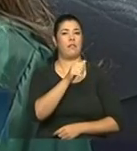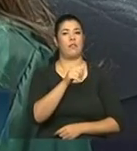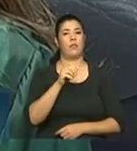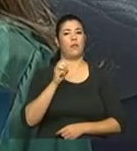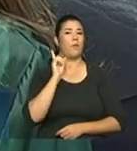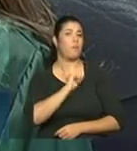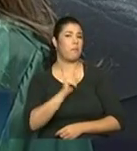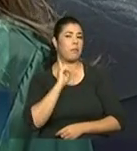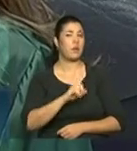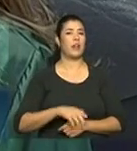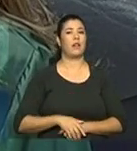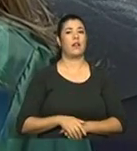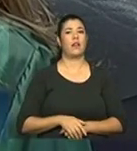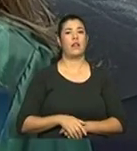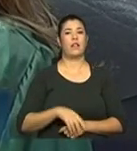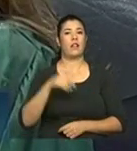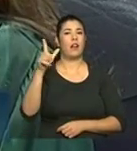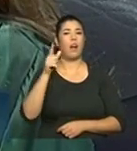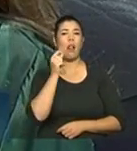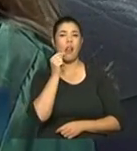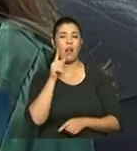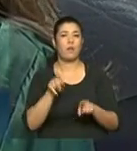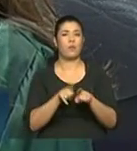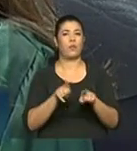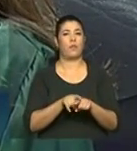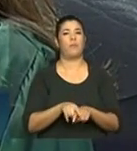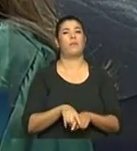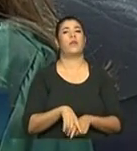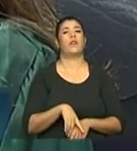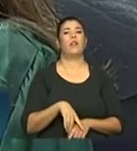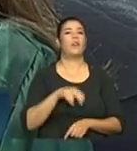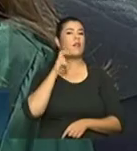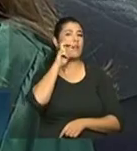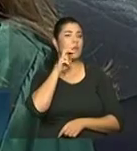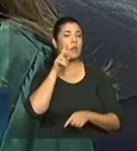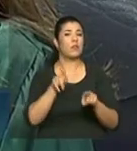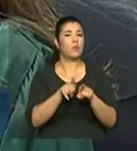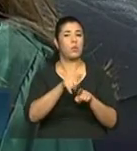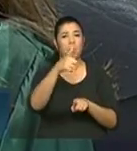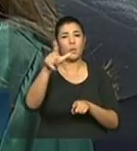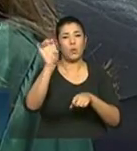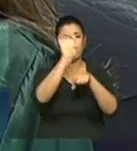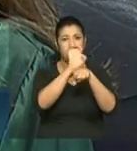Minas, Alagoas, é o único estado do Nordeste, Rio Grande do Norte também. E